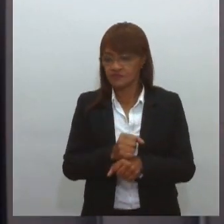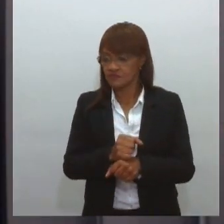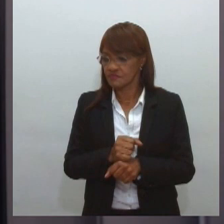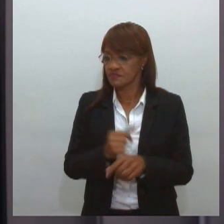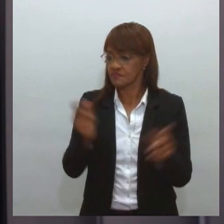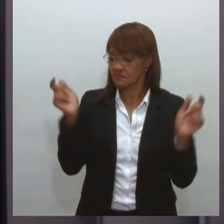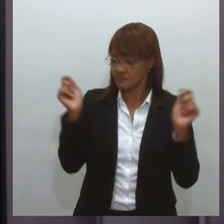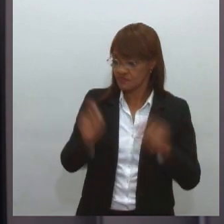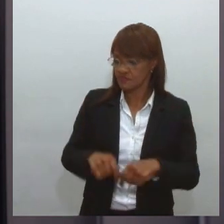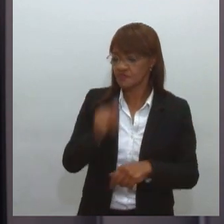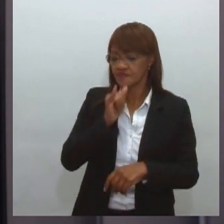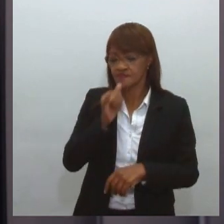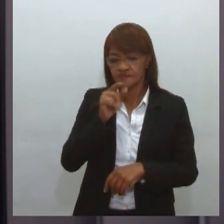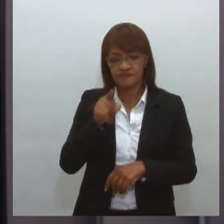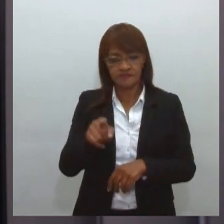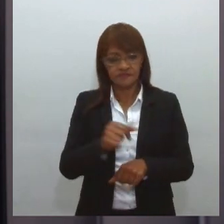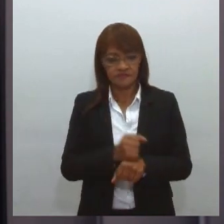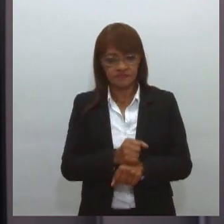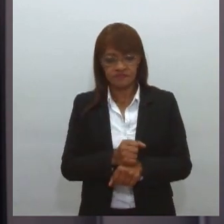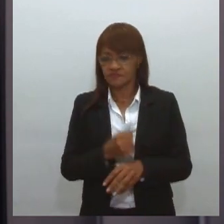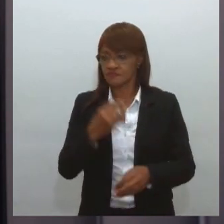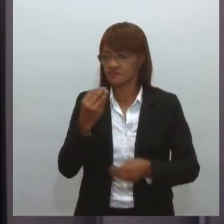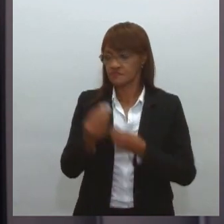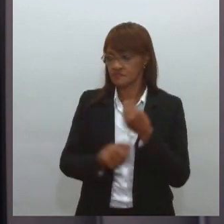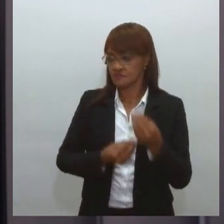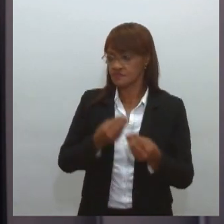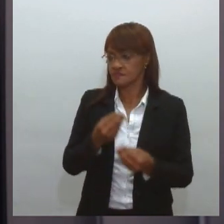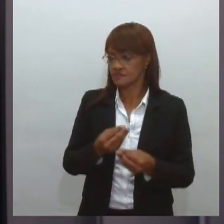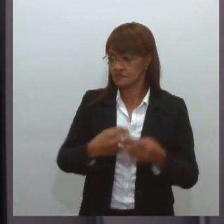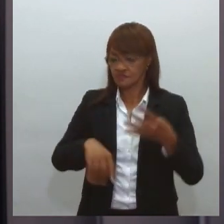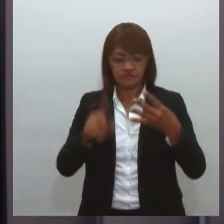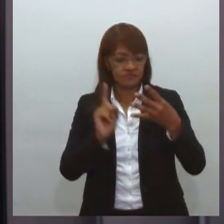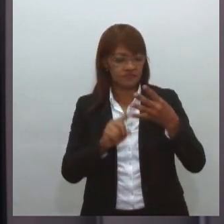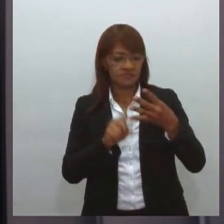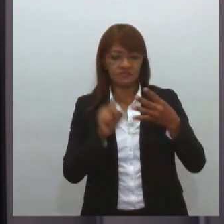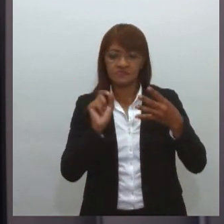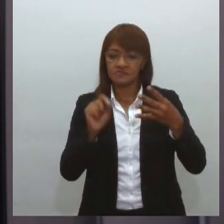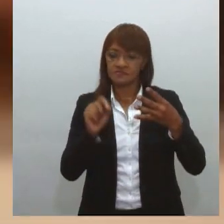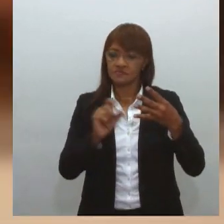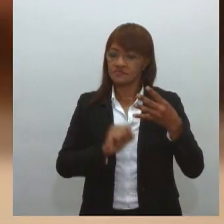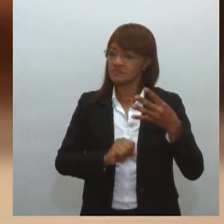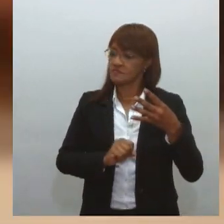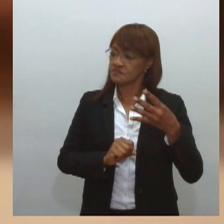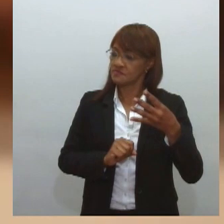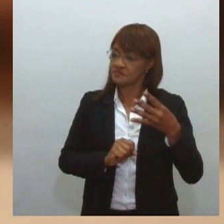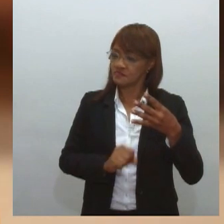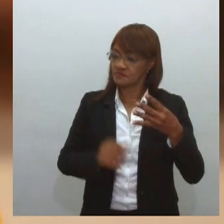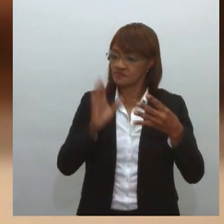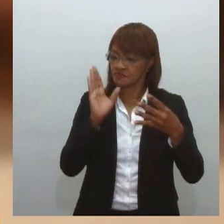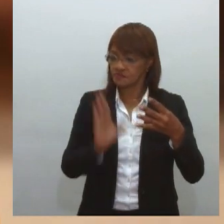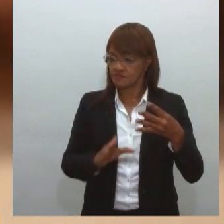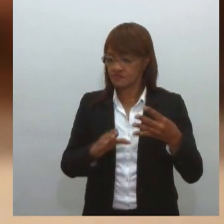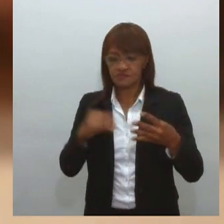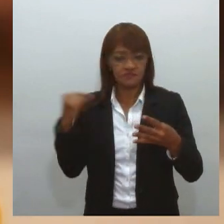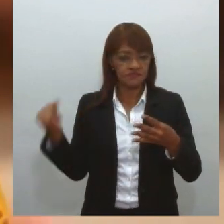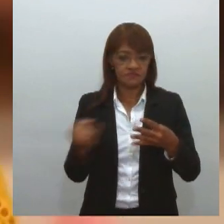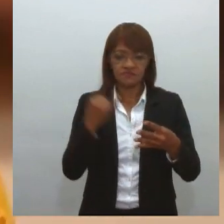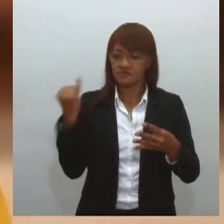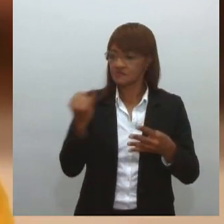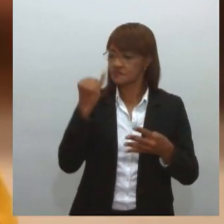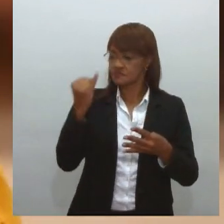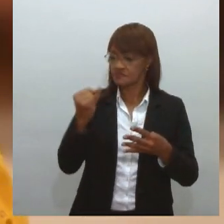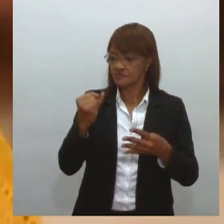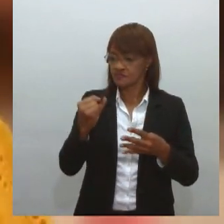exemplo, pelo umbigo. E o 4º pilar... Acival, é muito importante. Não adianta a gente tirar